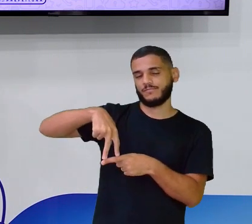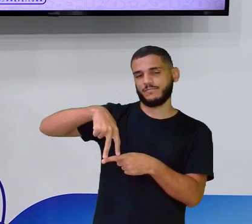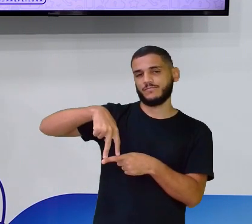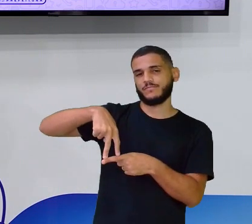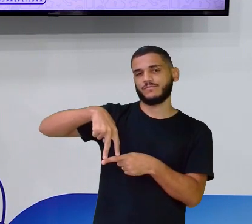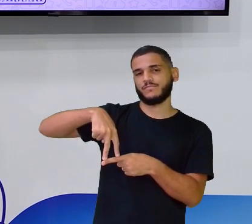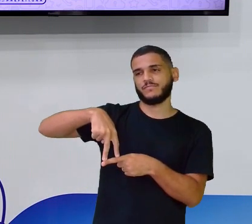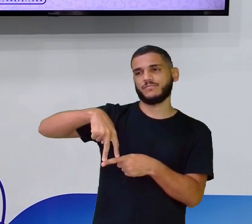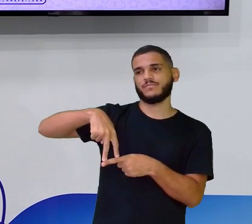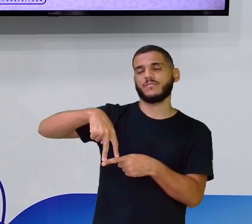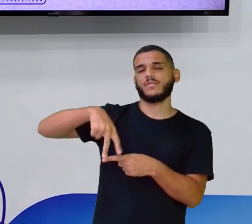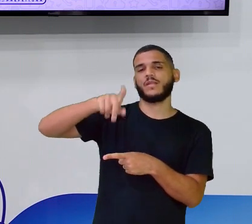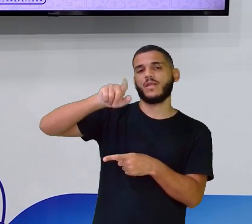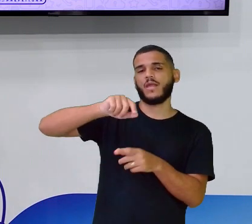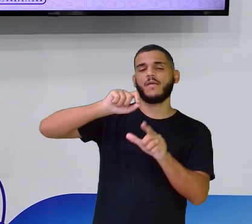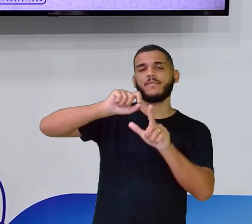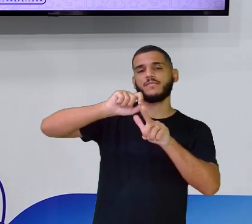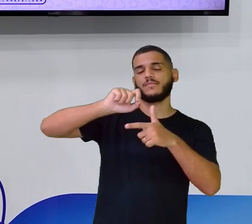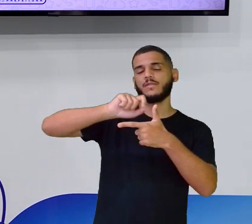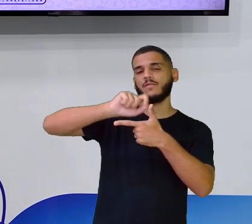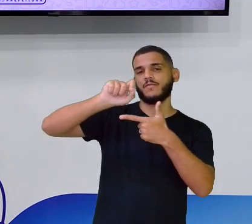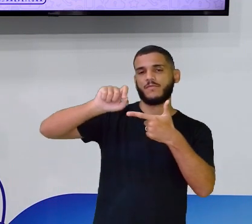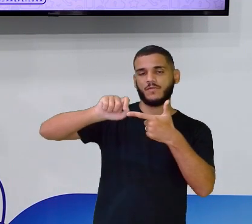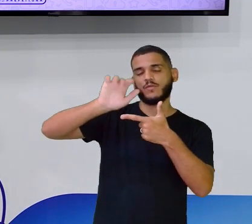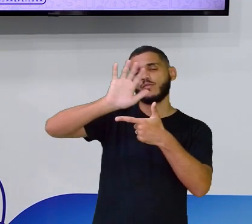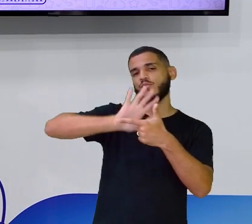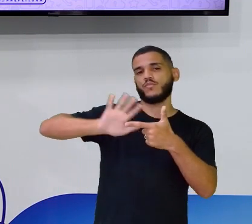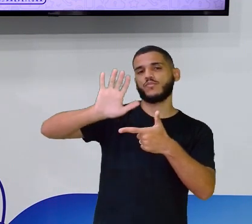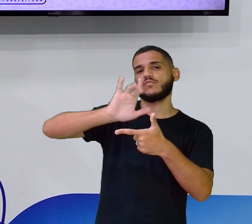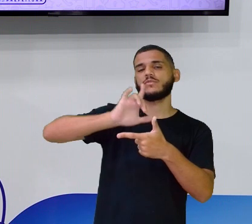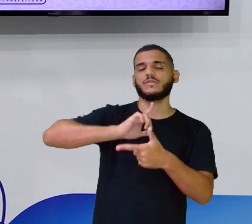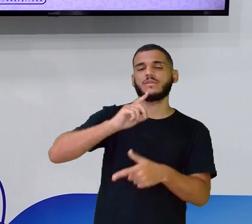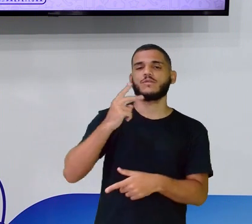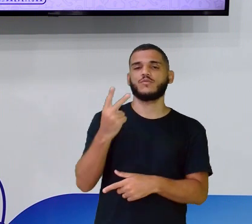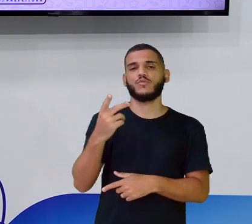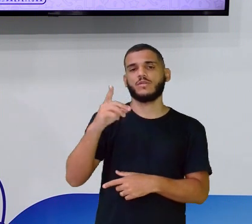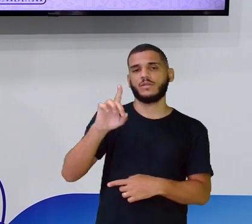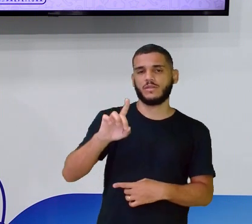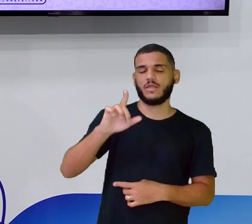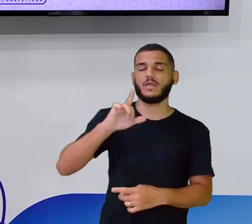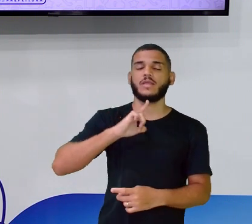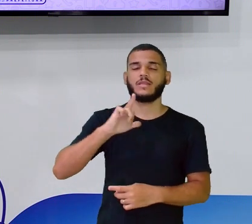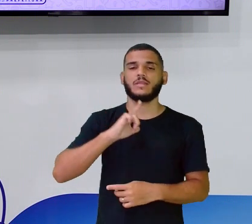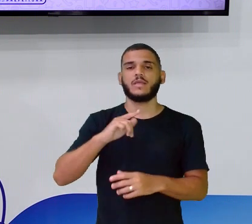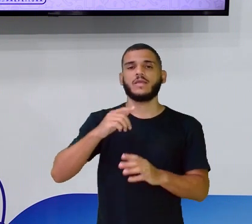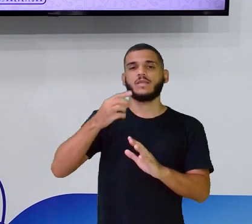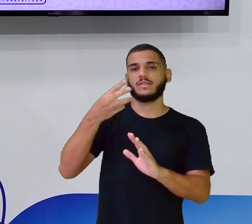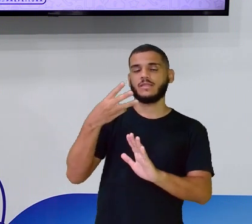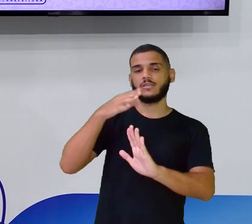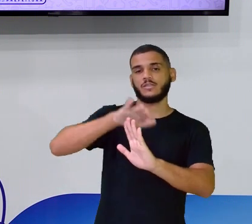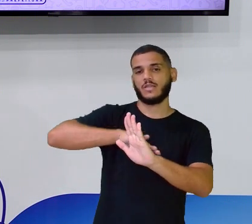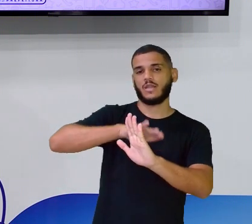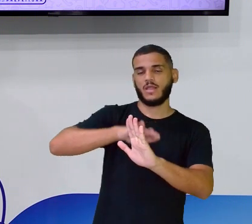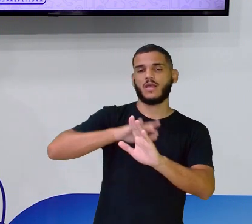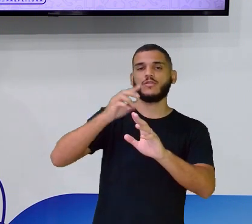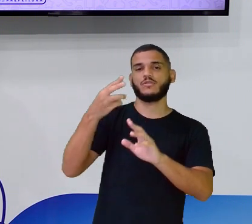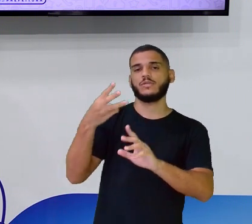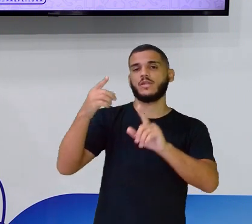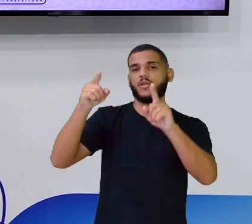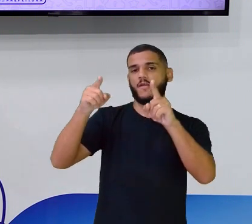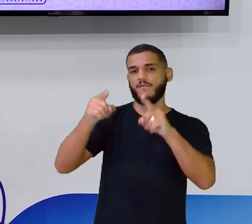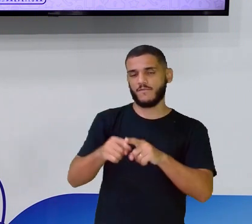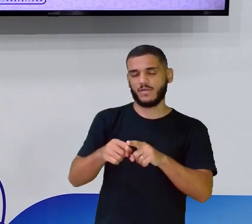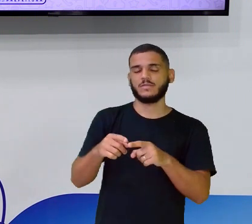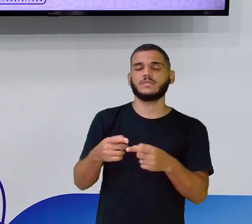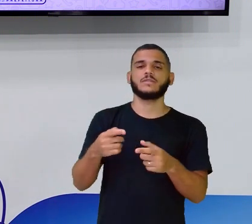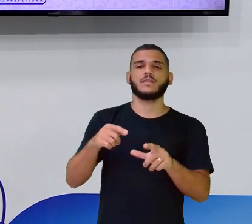triângulos, figuras poligonais bidimensionais, que possuem 3 lados, 3 vértices e 3 ângulos,